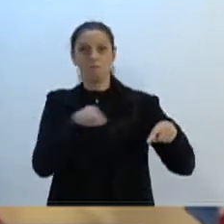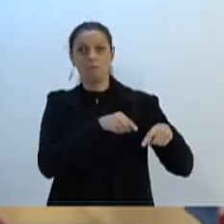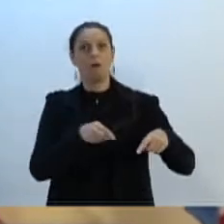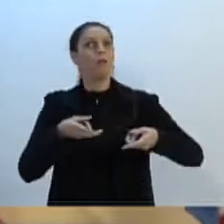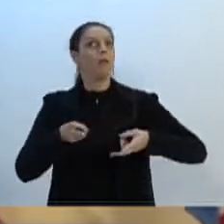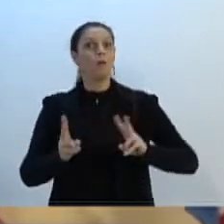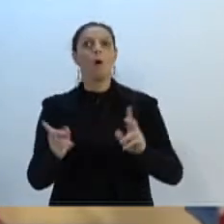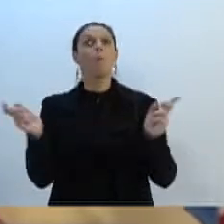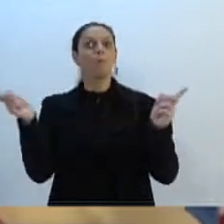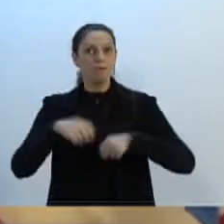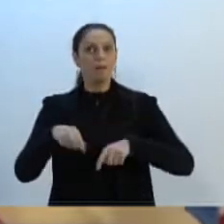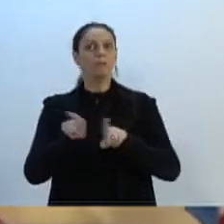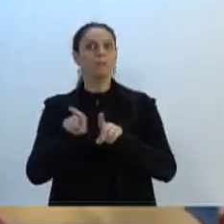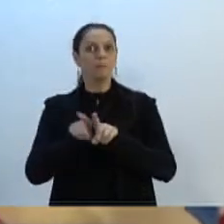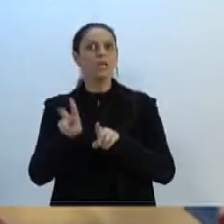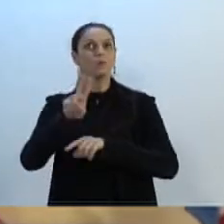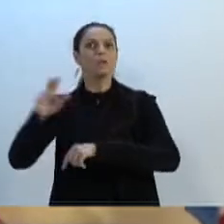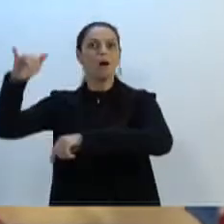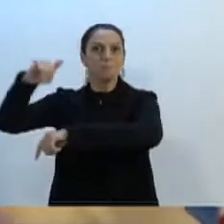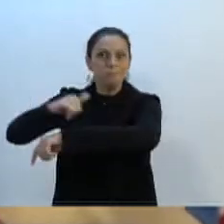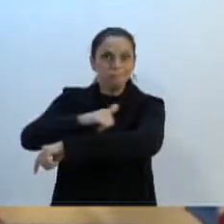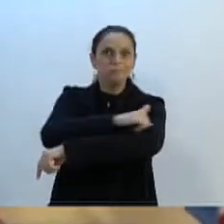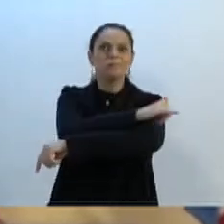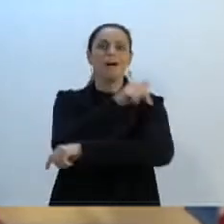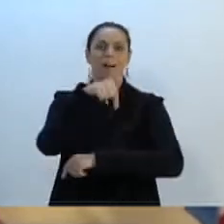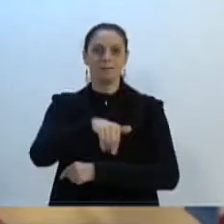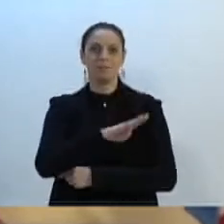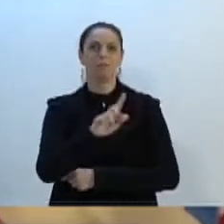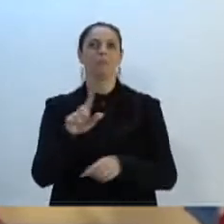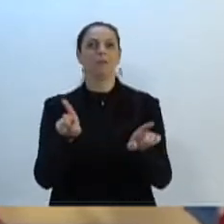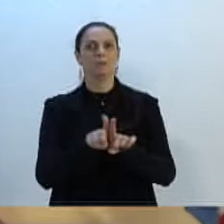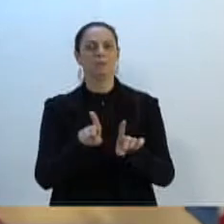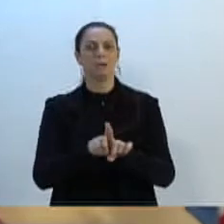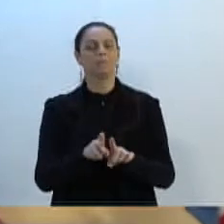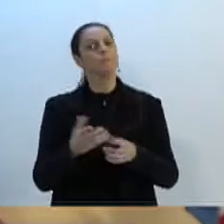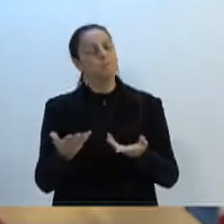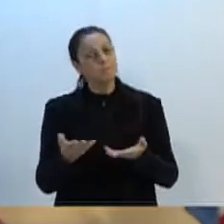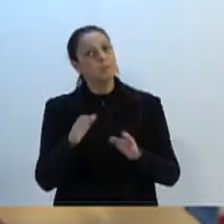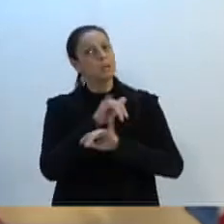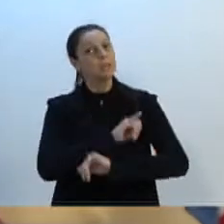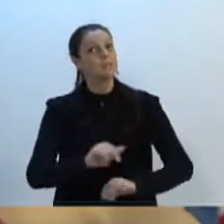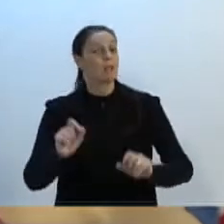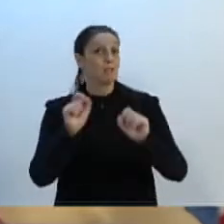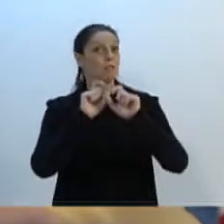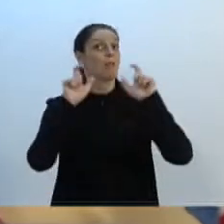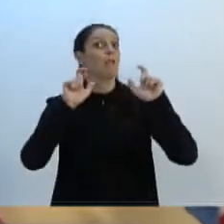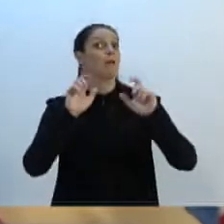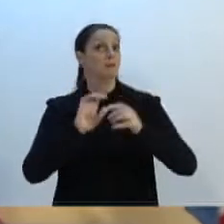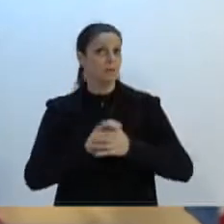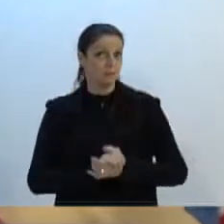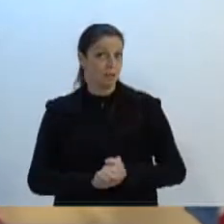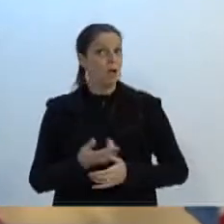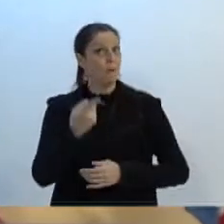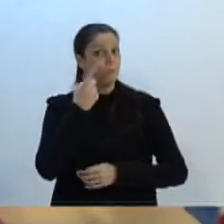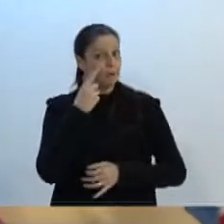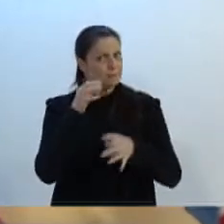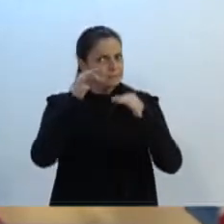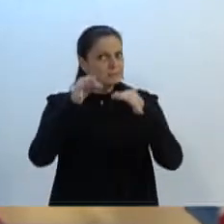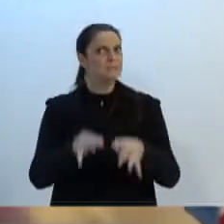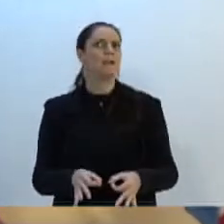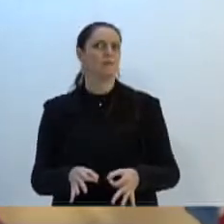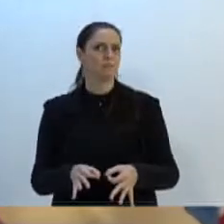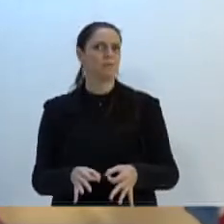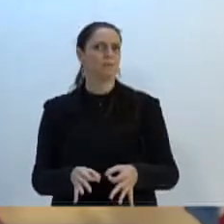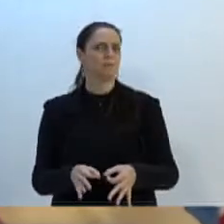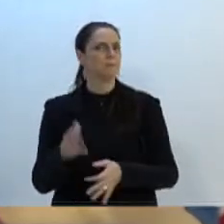poderão estar aqui no aeroporto Quero-Quero, como já estiveram lá no passado. Então fica aqui esse alerta, para que a gente possa efetivamente ter